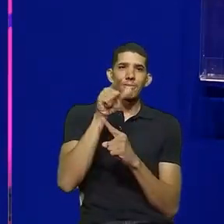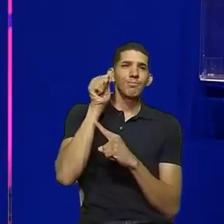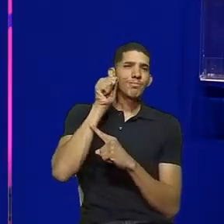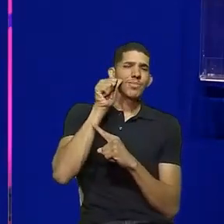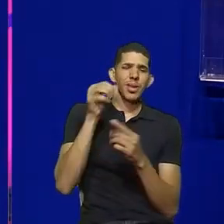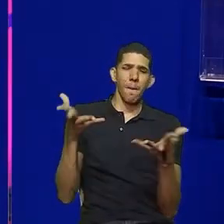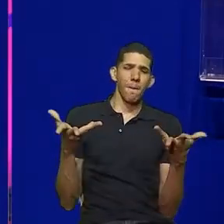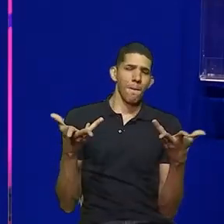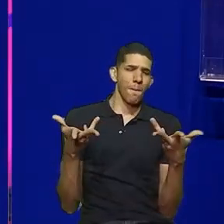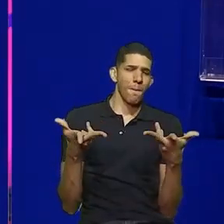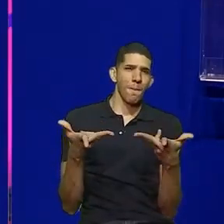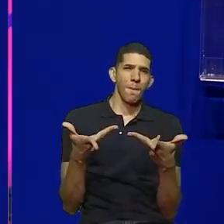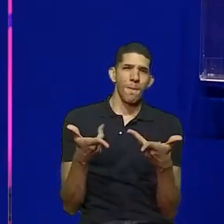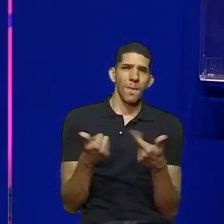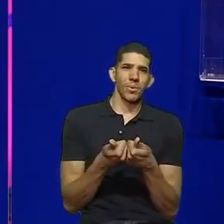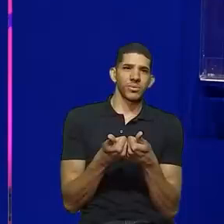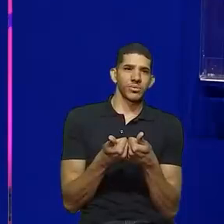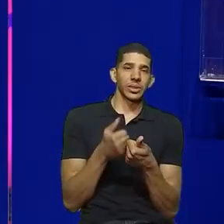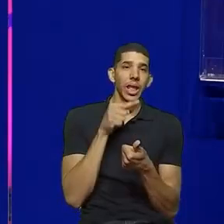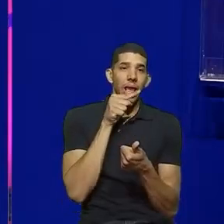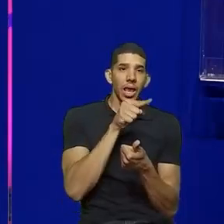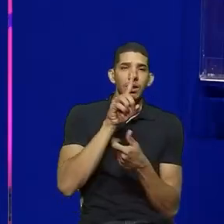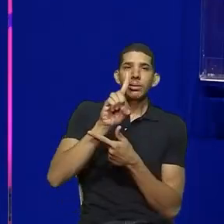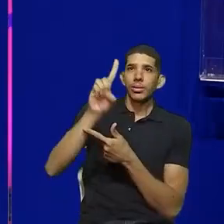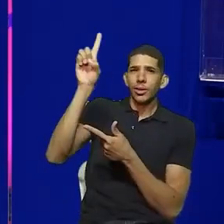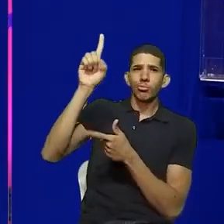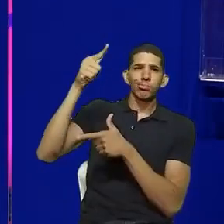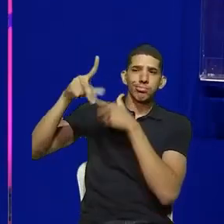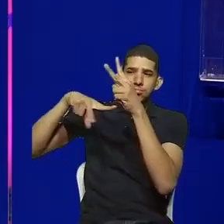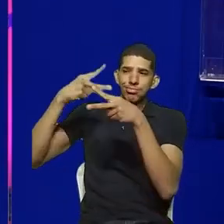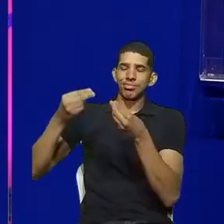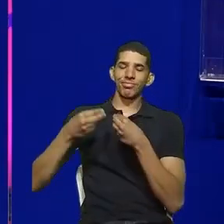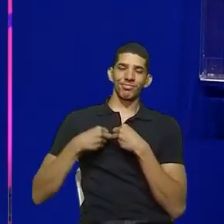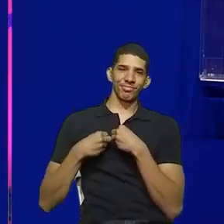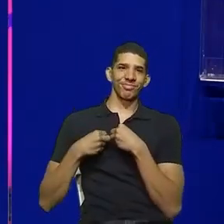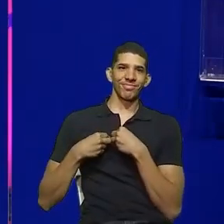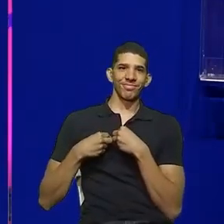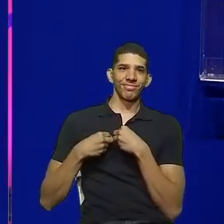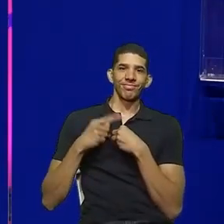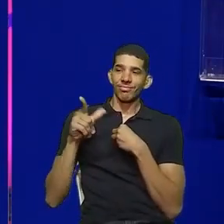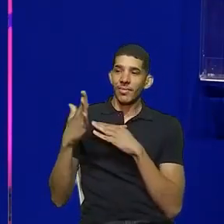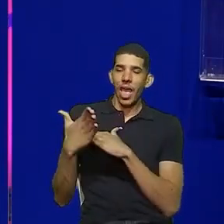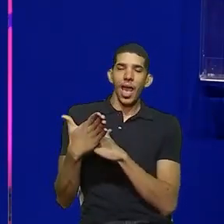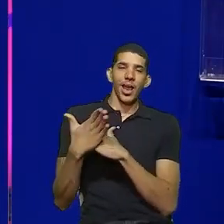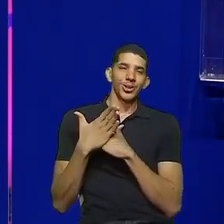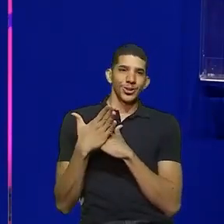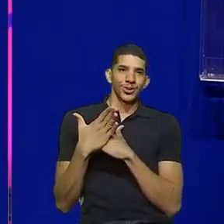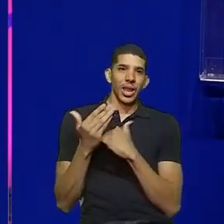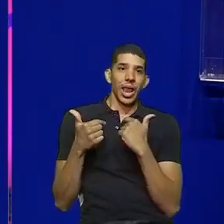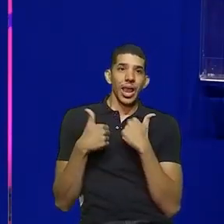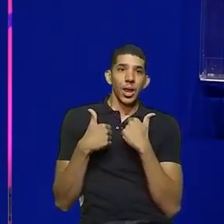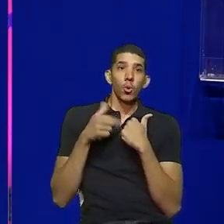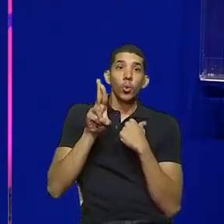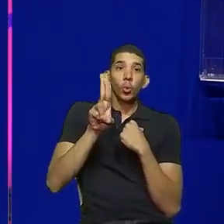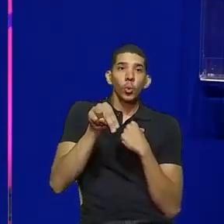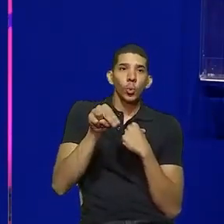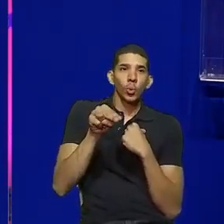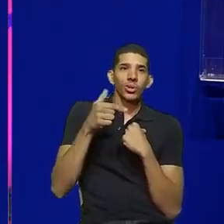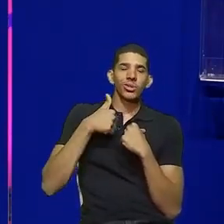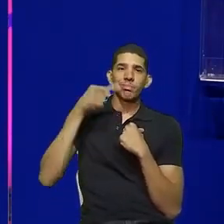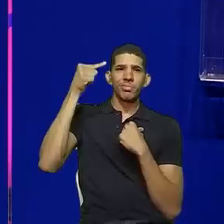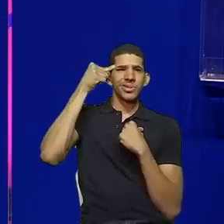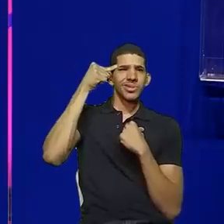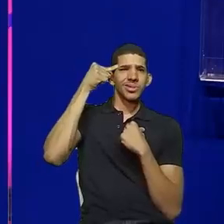maravilhosa, Deus colocar no meu caminho, e para mim conseguir isso, uma coisa que eu jamais ia pensar que eu ia conseguir, é